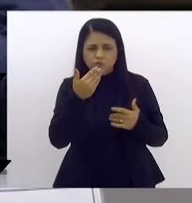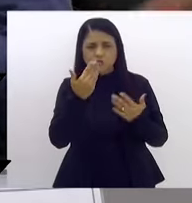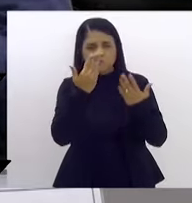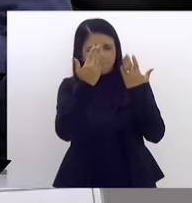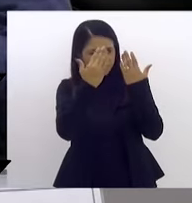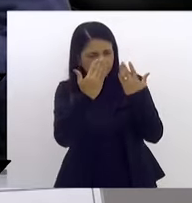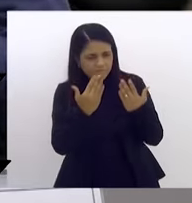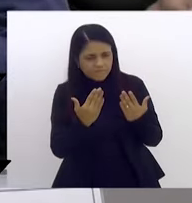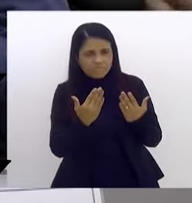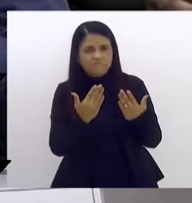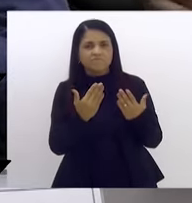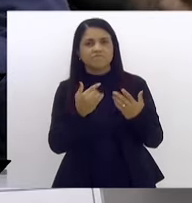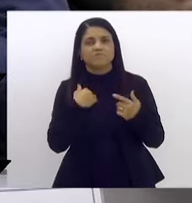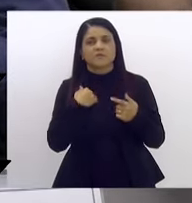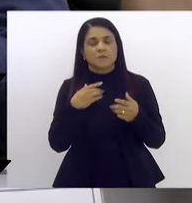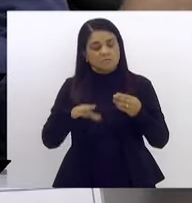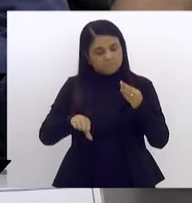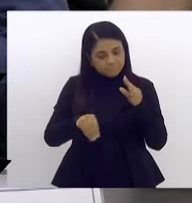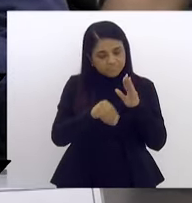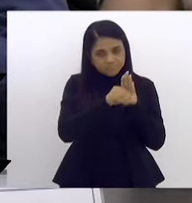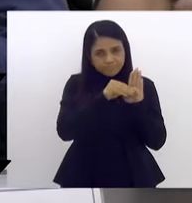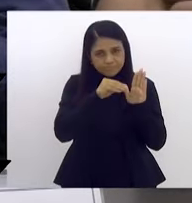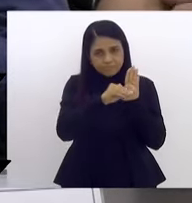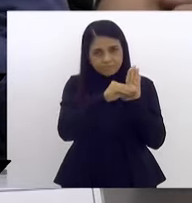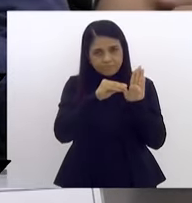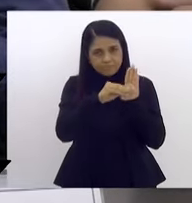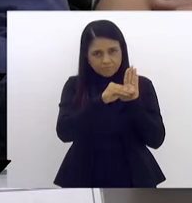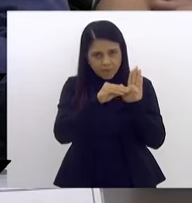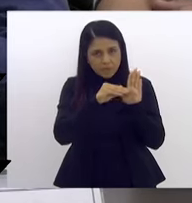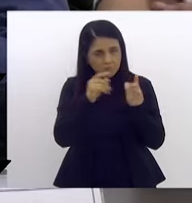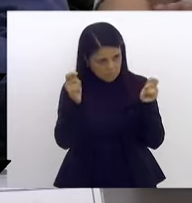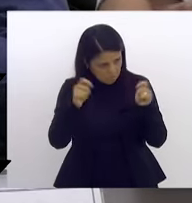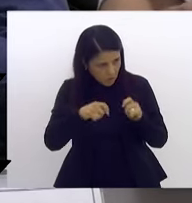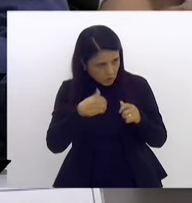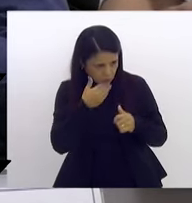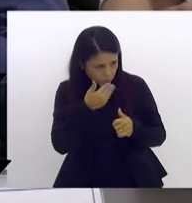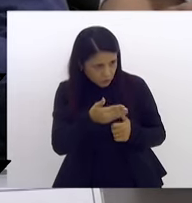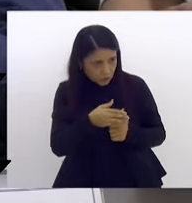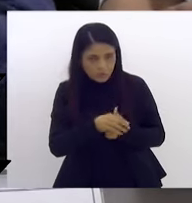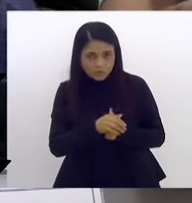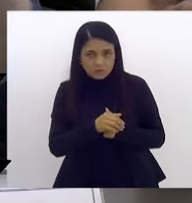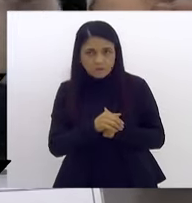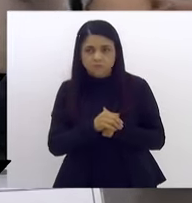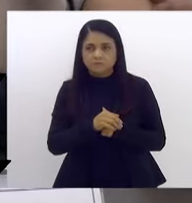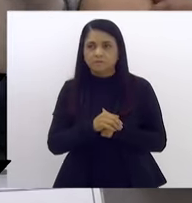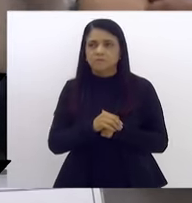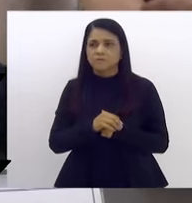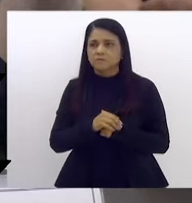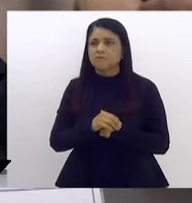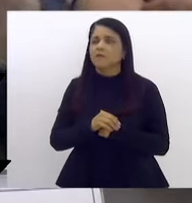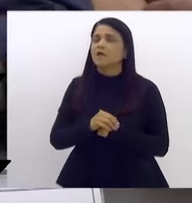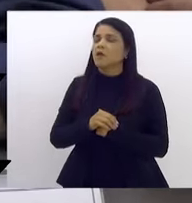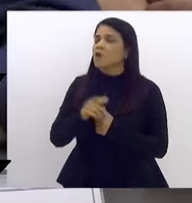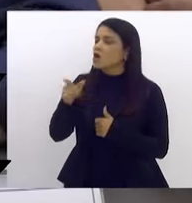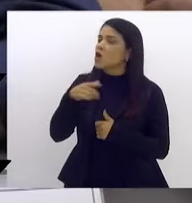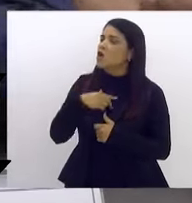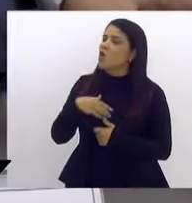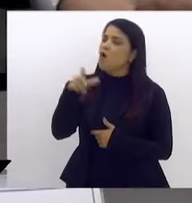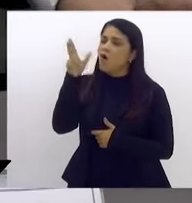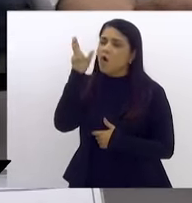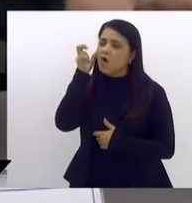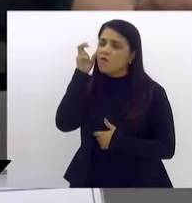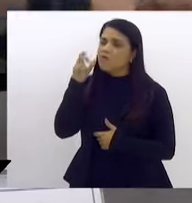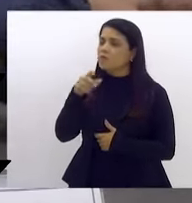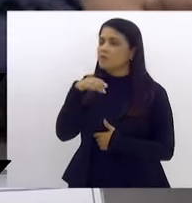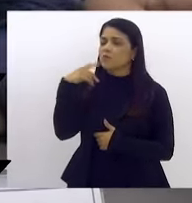tentar fazer emendas que conciliem essas questões Voss exelência conforme vossa excelência mas de qualquer maneira eu quero ouvir o deputado ser